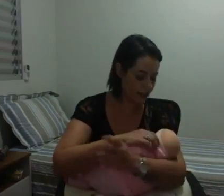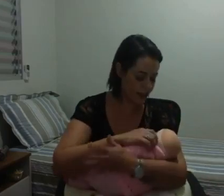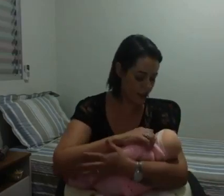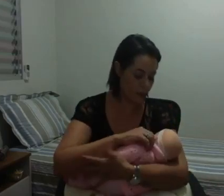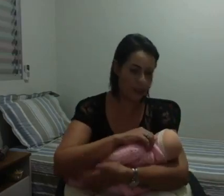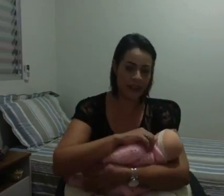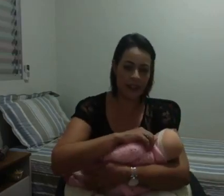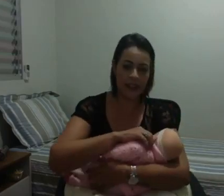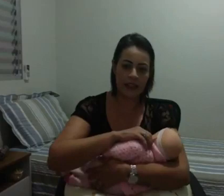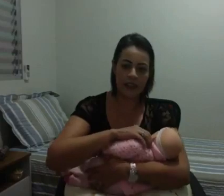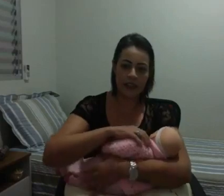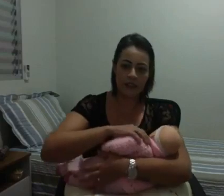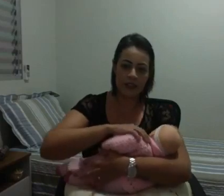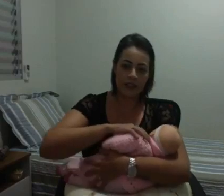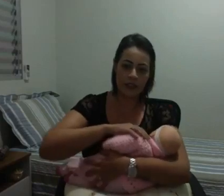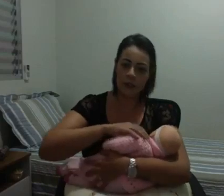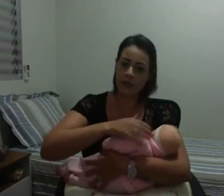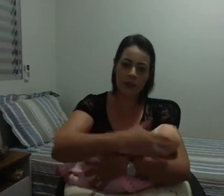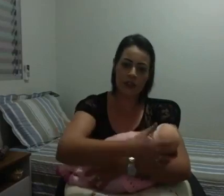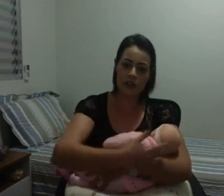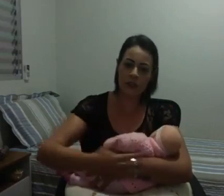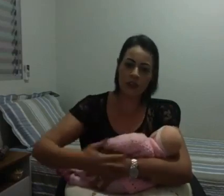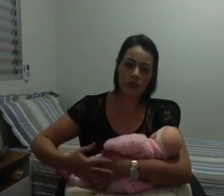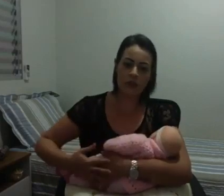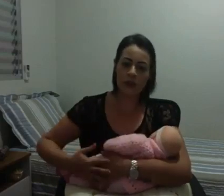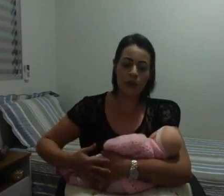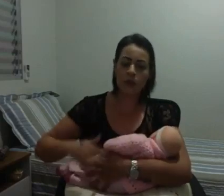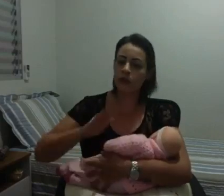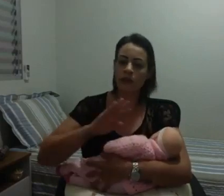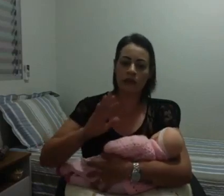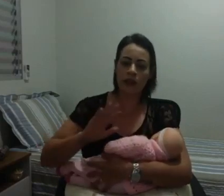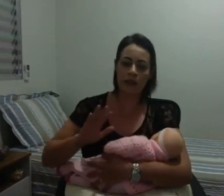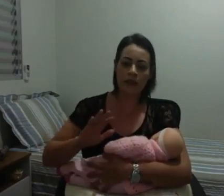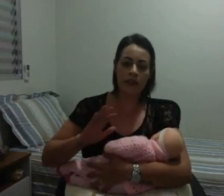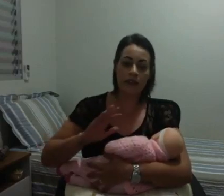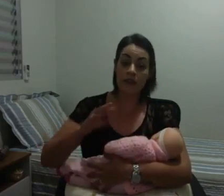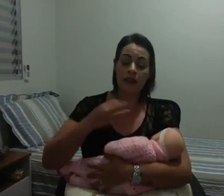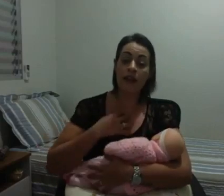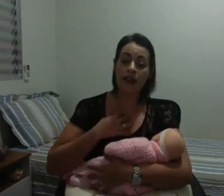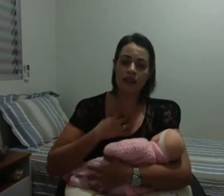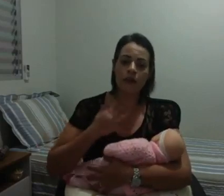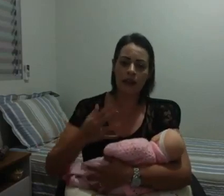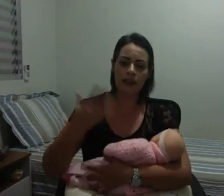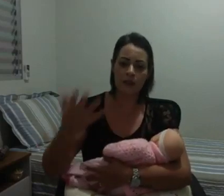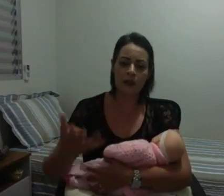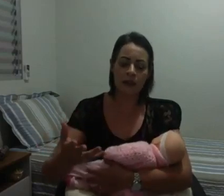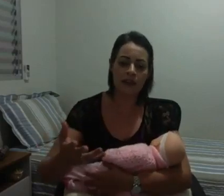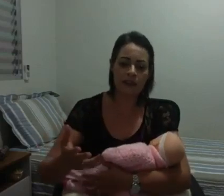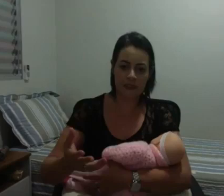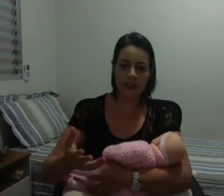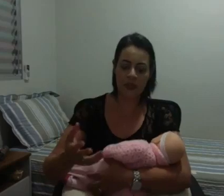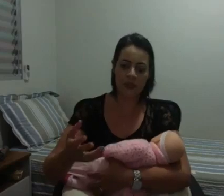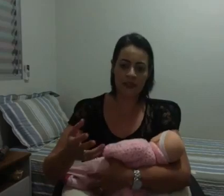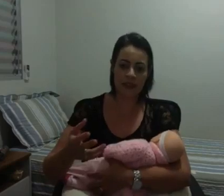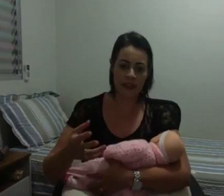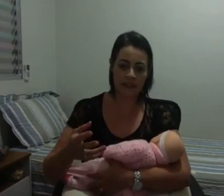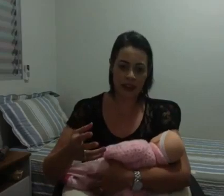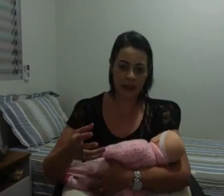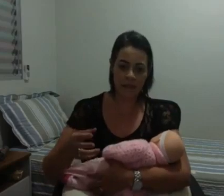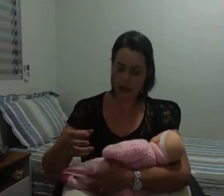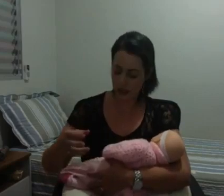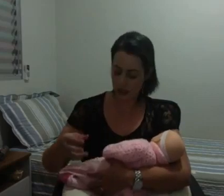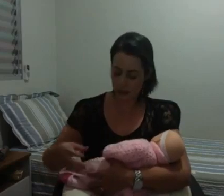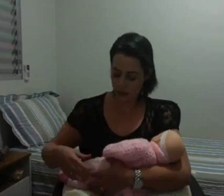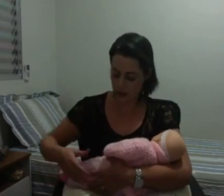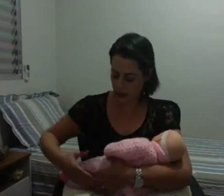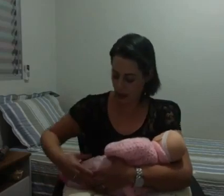coloca aqui e apoia aqui, você segura praticamente o bebê todo e não tem... Você tem mais segurança para poder amamentar,